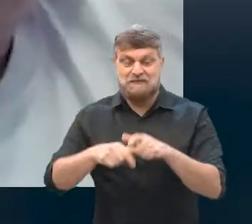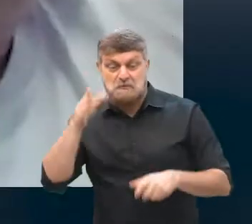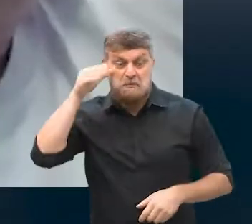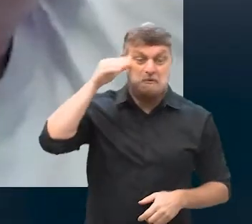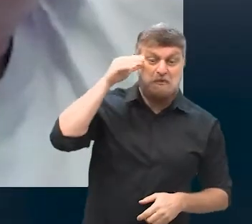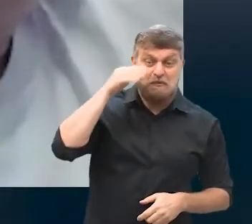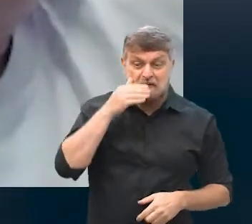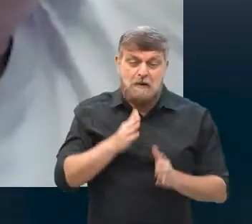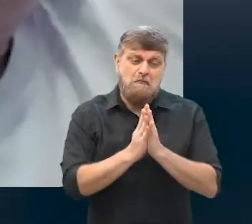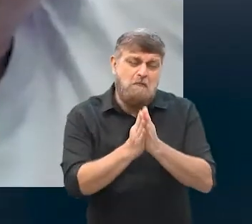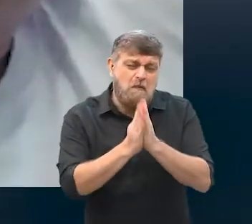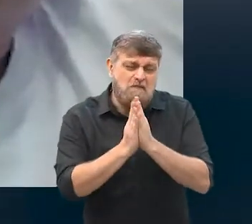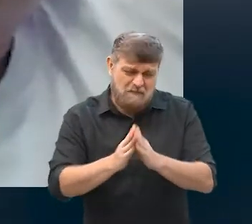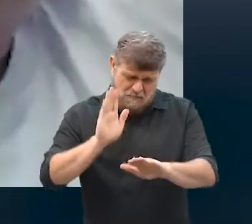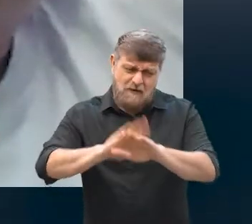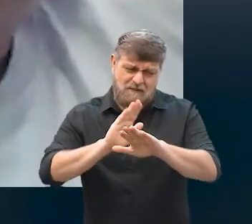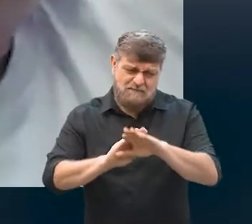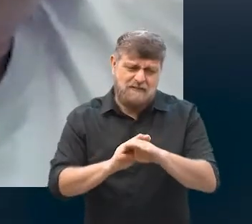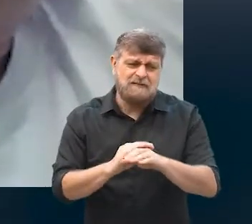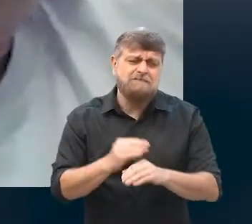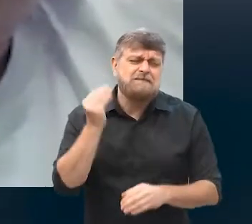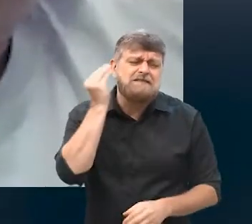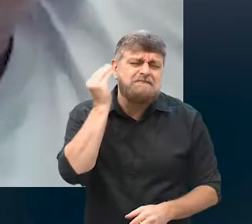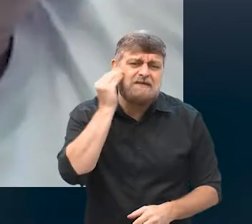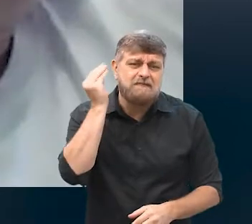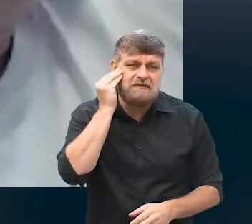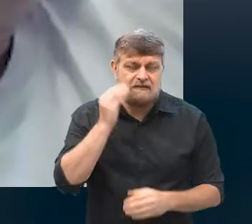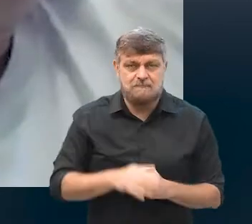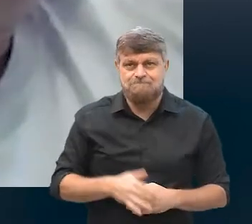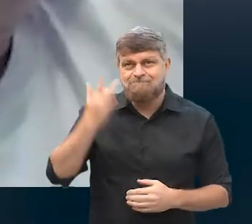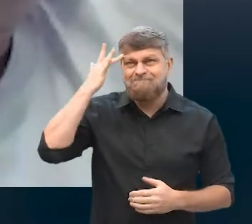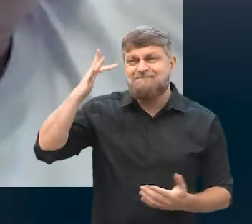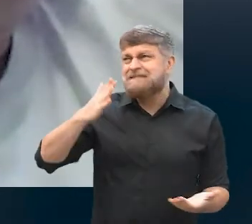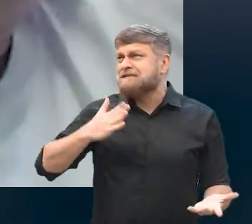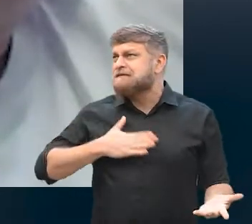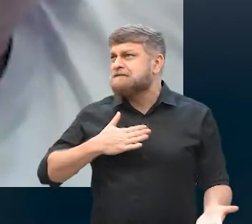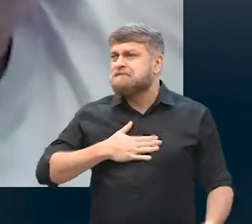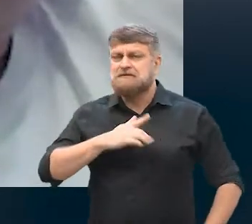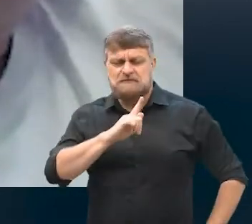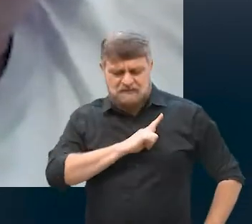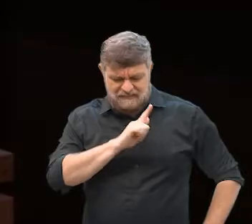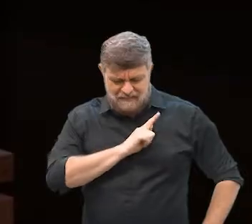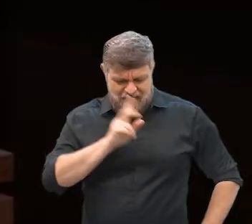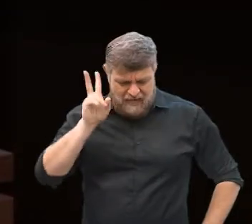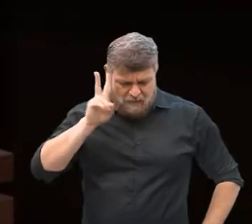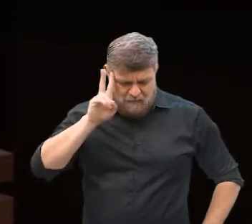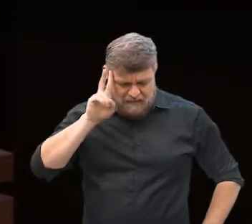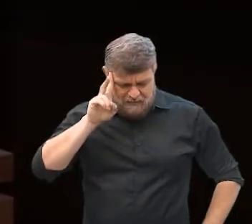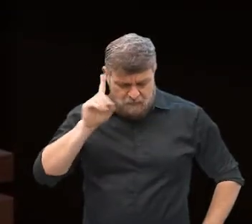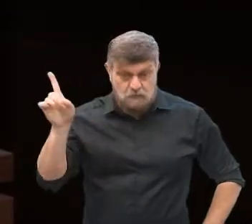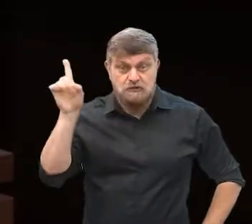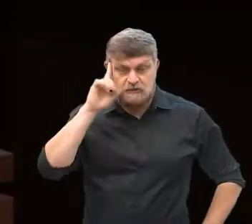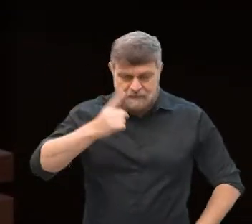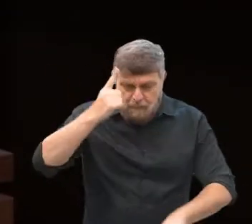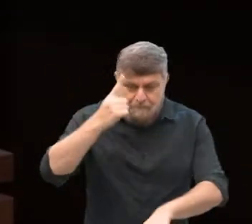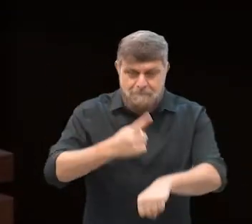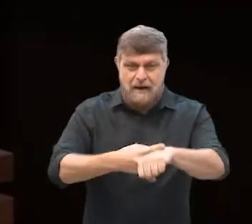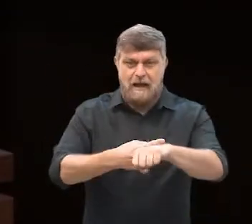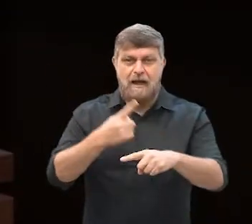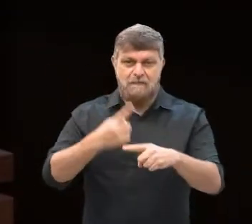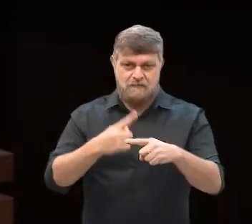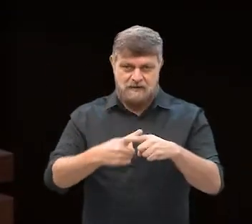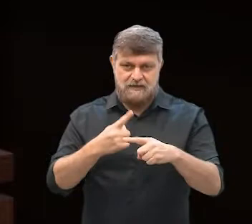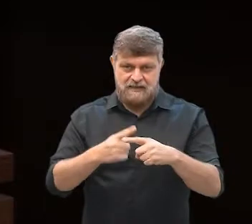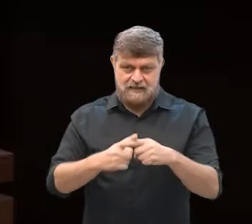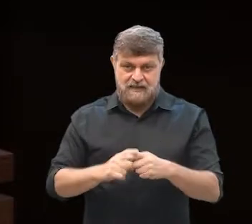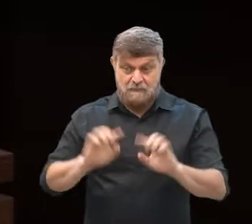amigos, ai, quando você vai fazer? E eu não sei bem se foi meu genro, eu não sei. Eu lembro da data, porque era uma